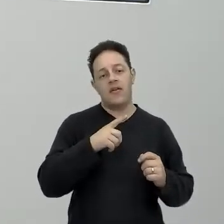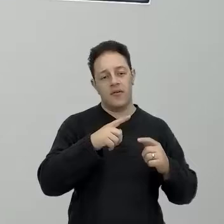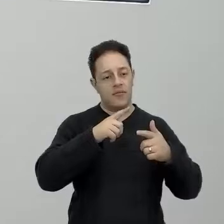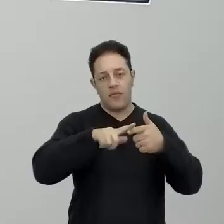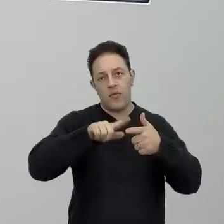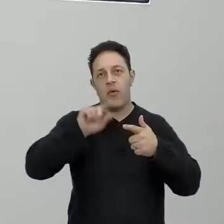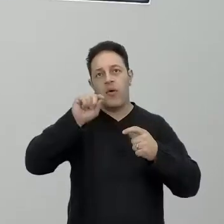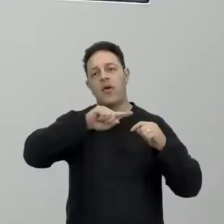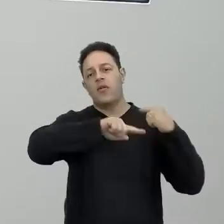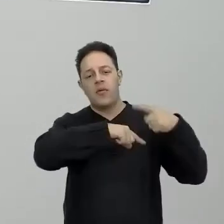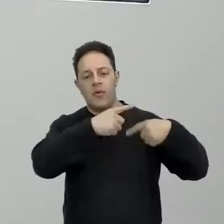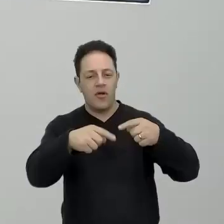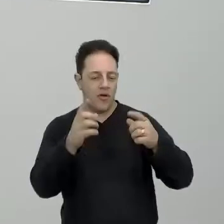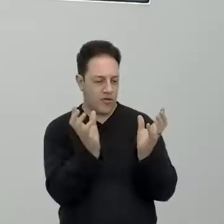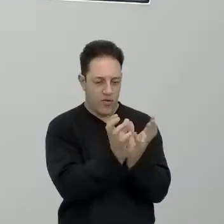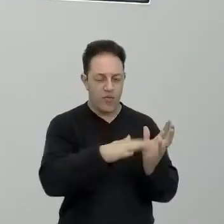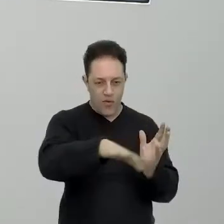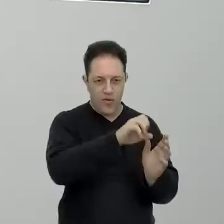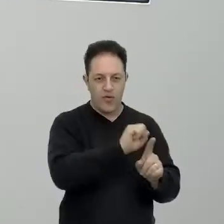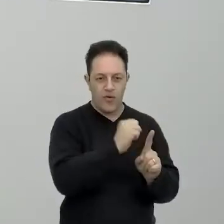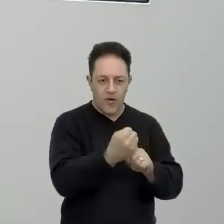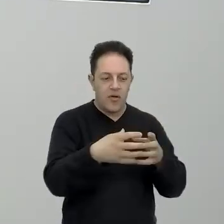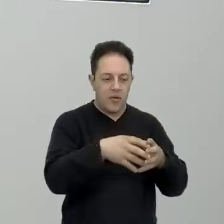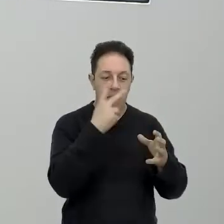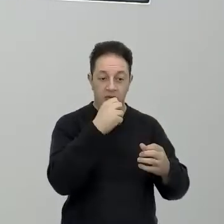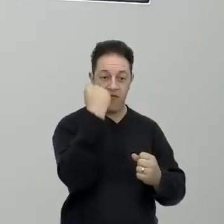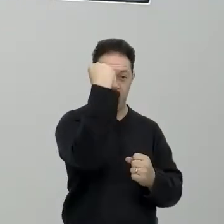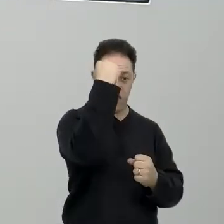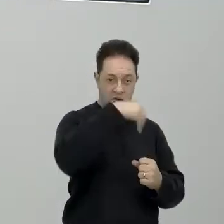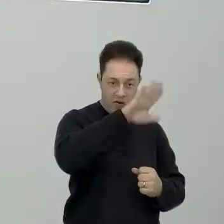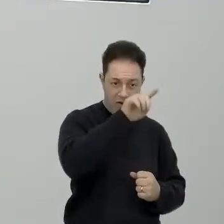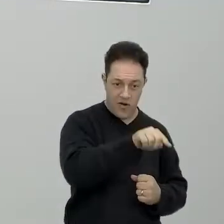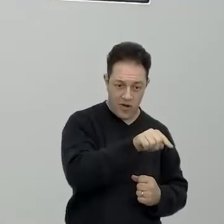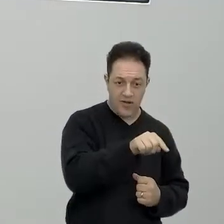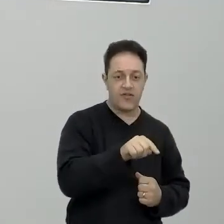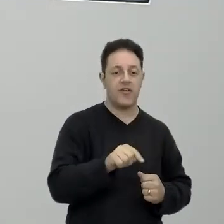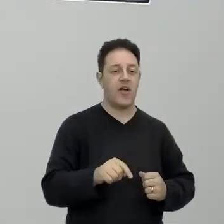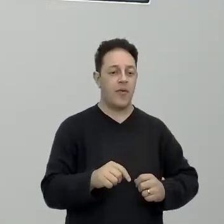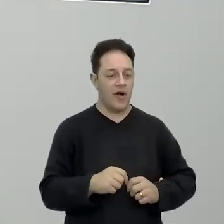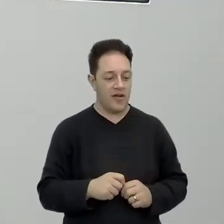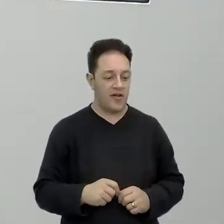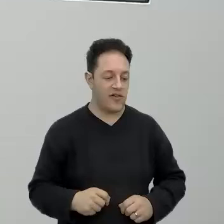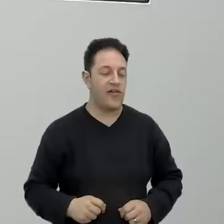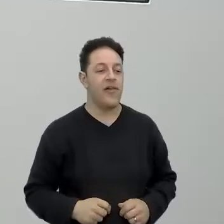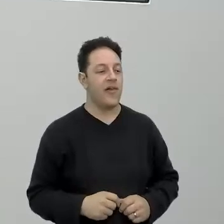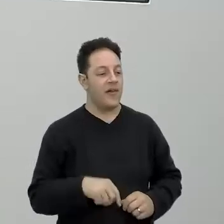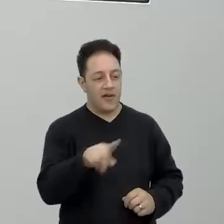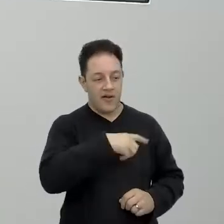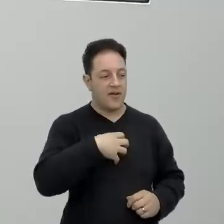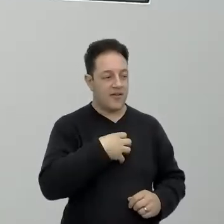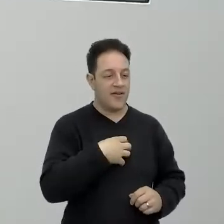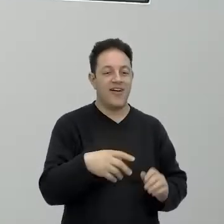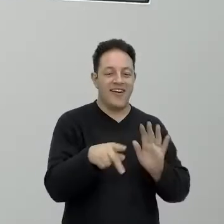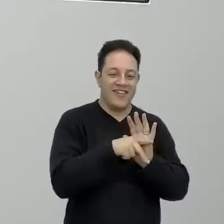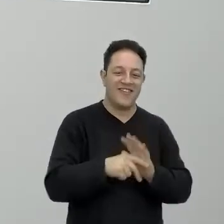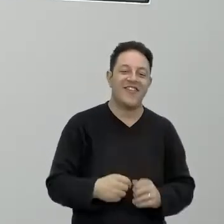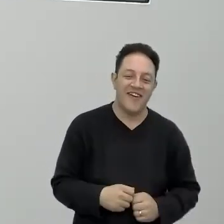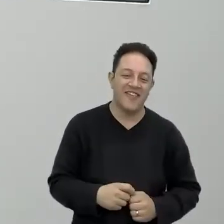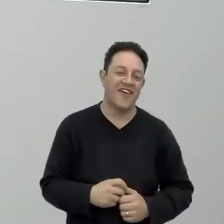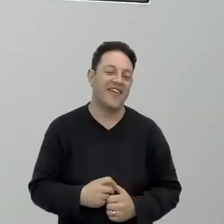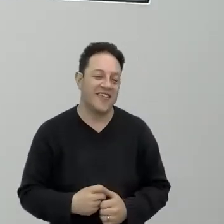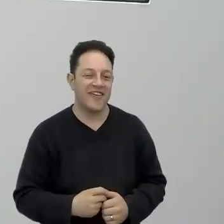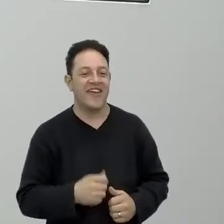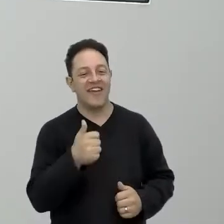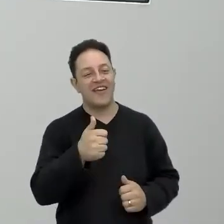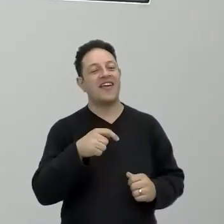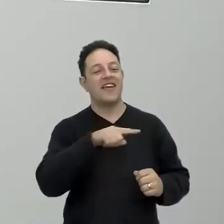parte daquele grupo social que é mais poderoso, e porque ele tem a propriedade dos meios de produção, e também